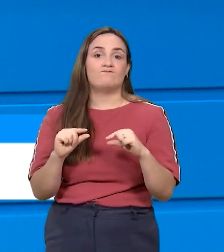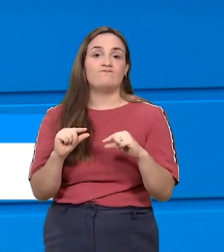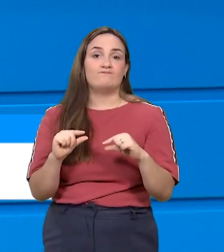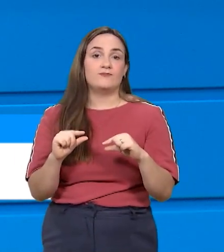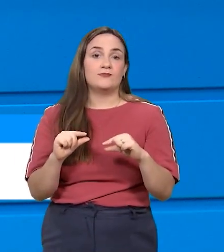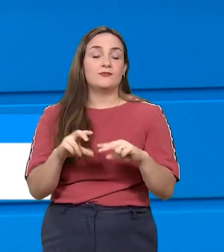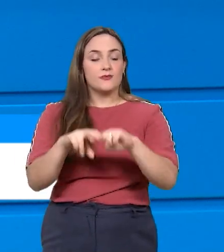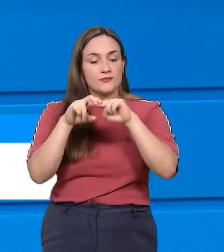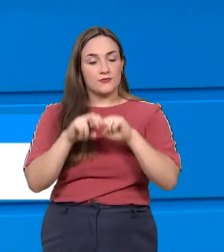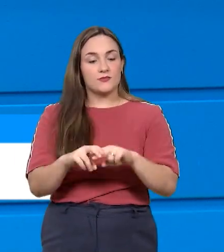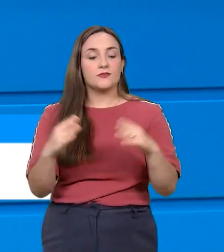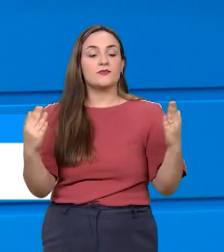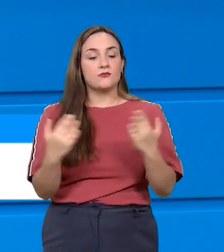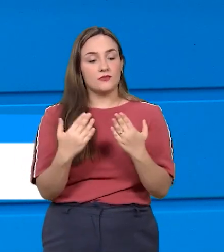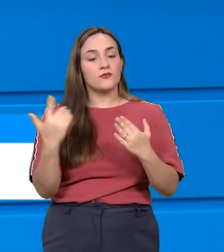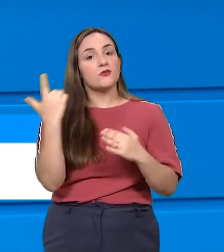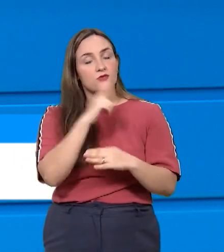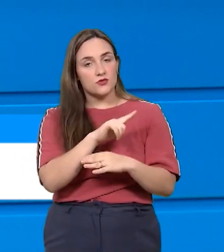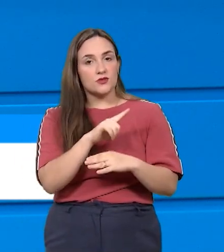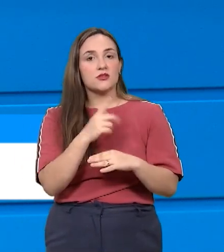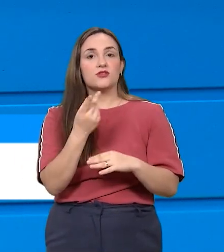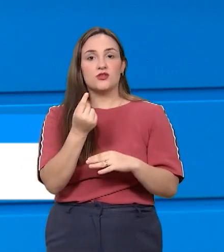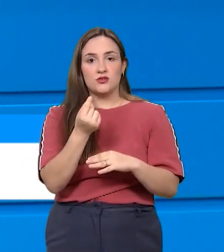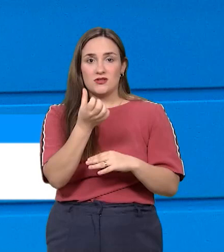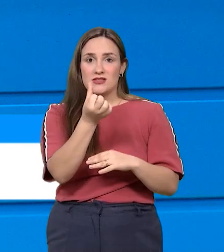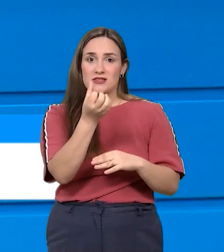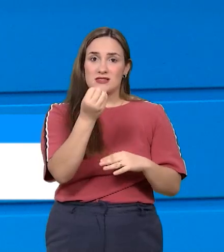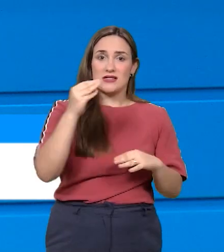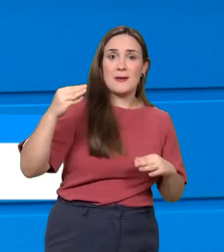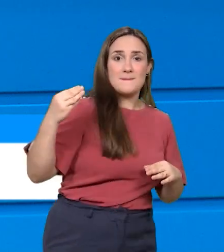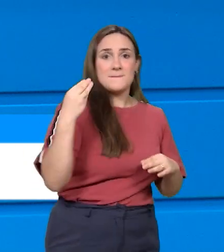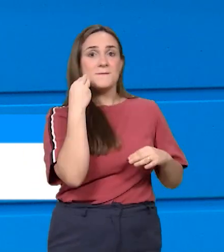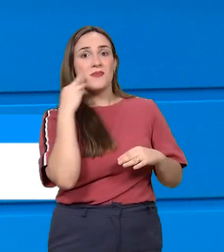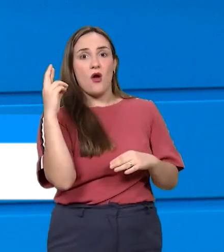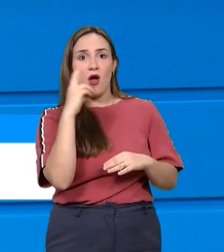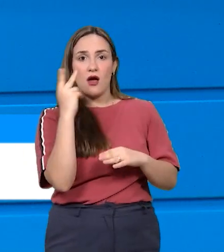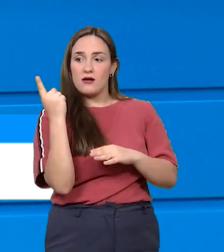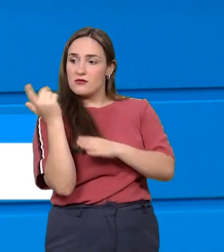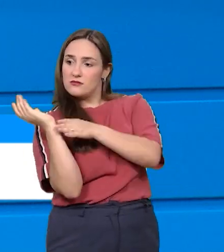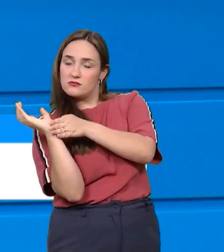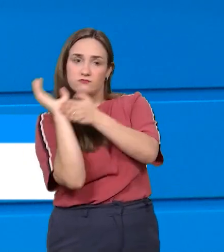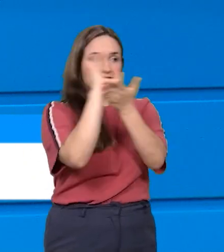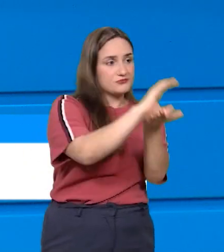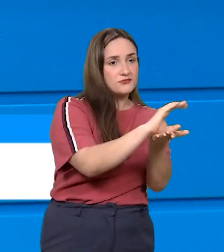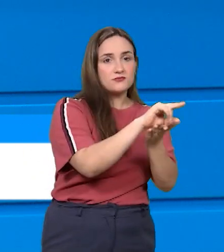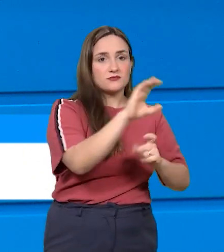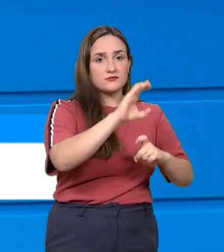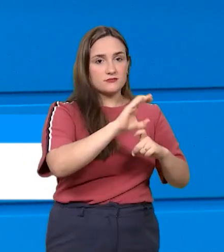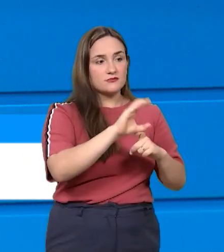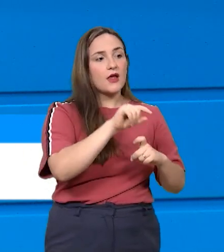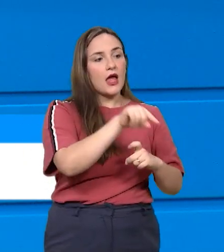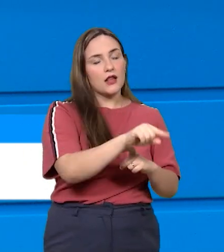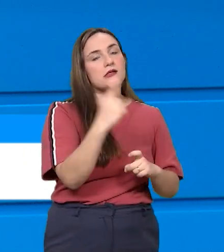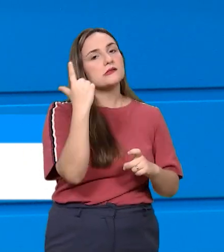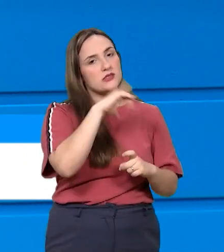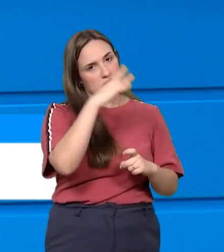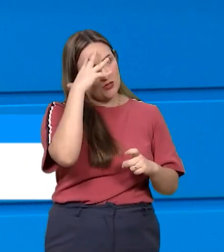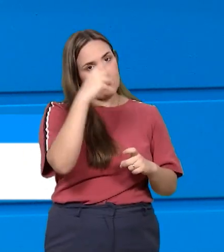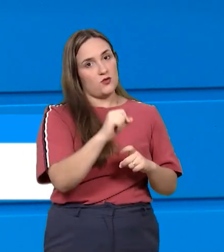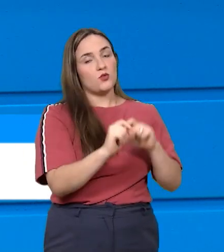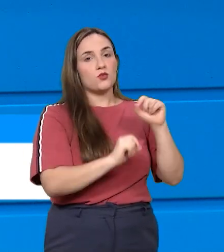aí, mediante esse aporte financeiro de 60 milhões de reais, a CACEMES chegou à conclusão